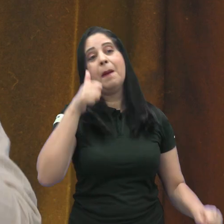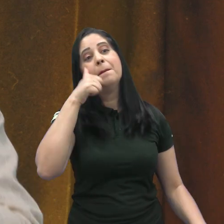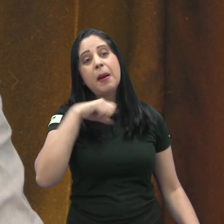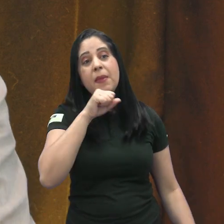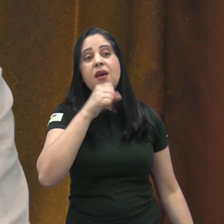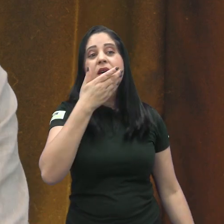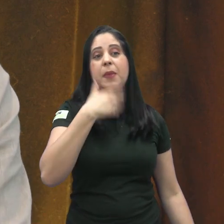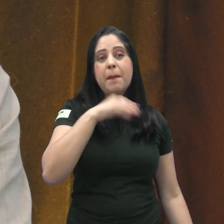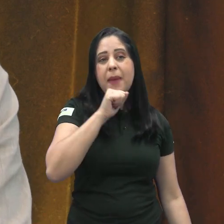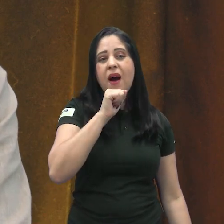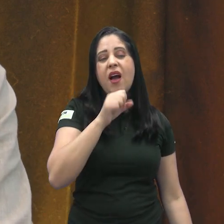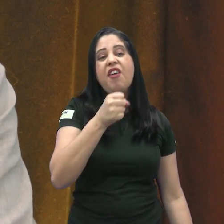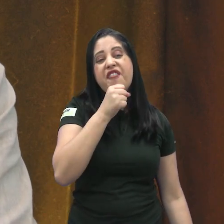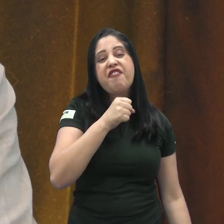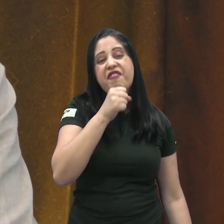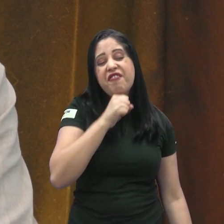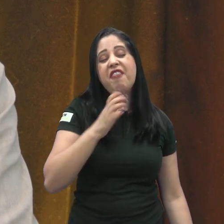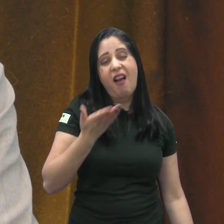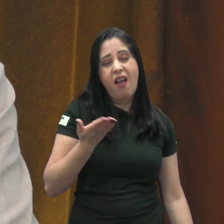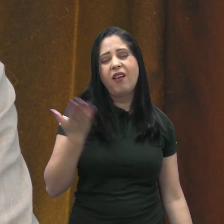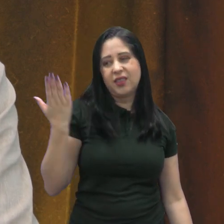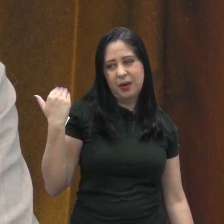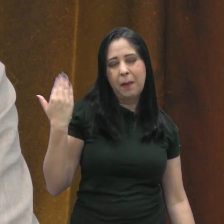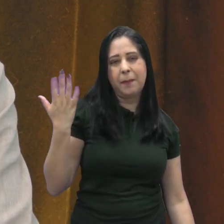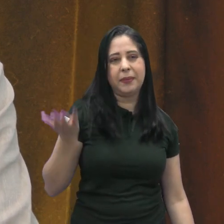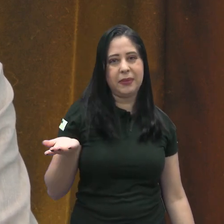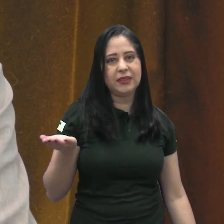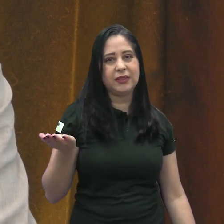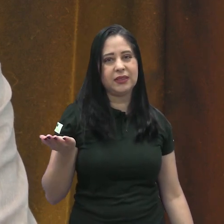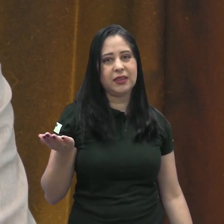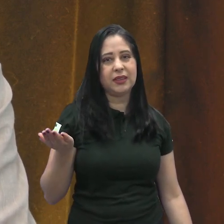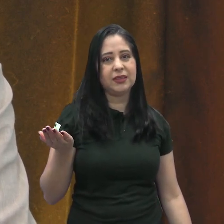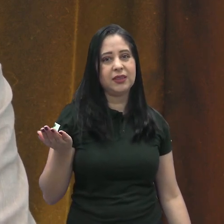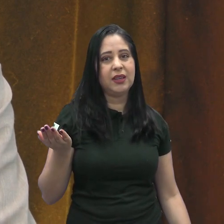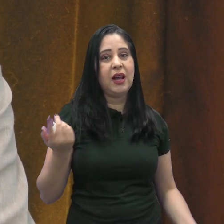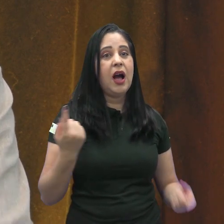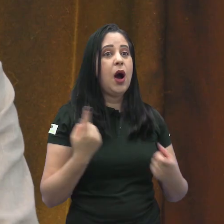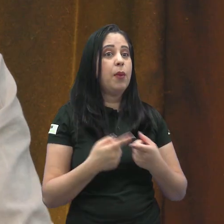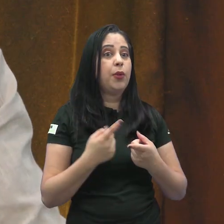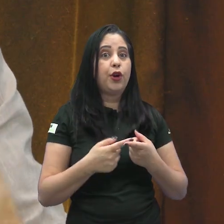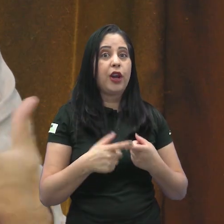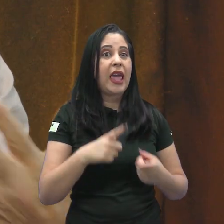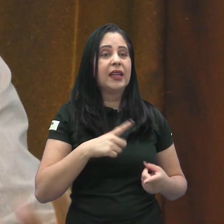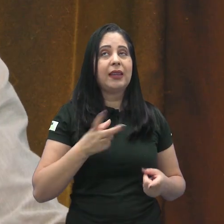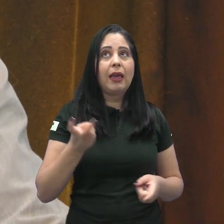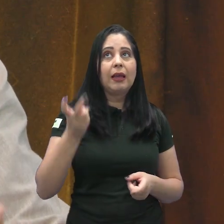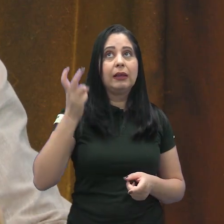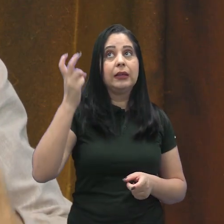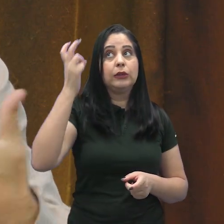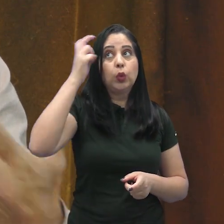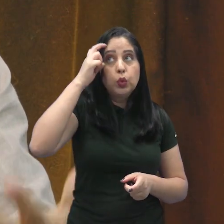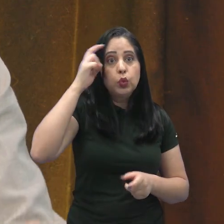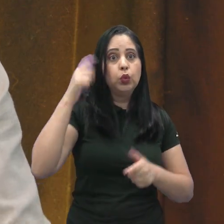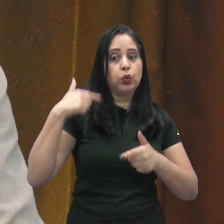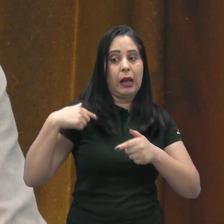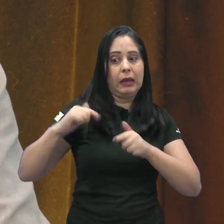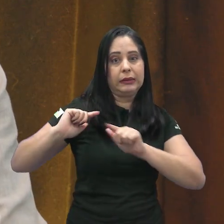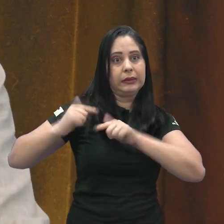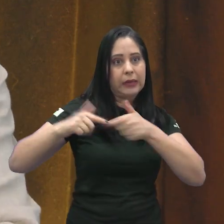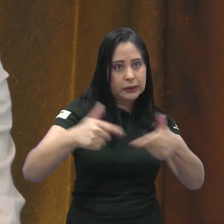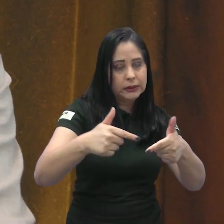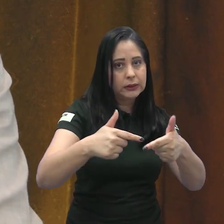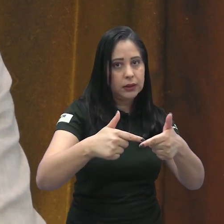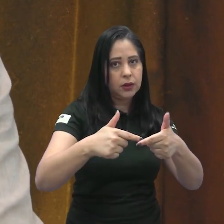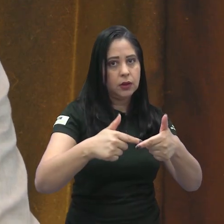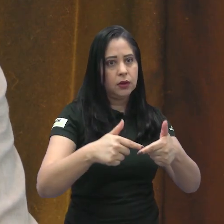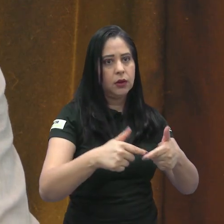porque hoje as pessoas um pouco mais antigas, por isso que a gente tem que ter esse cuidado até com essas pessoas, porque tudo cultural, é de criação, né? Achava que